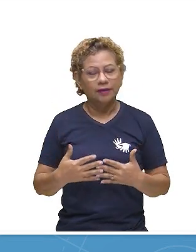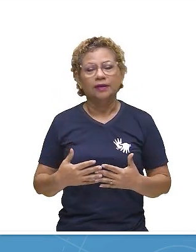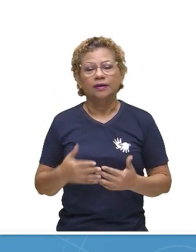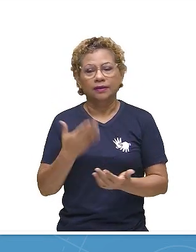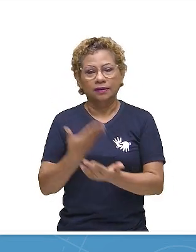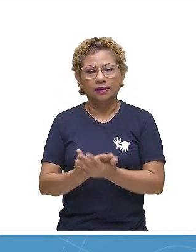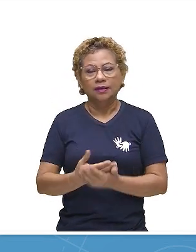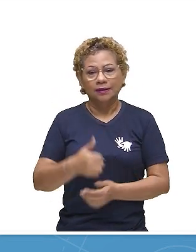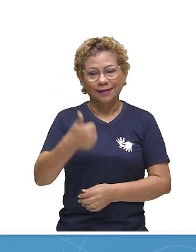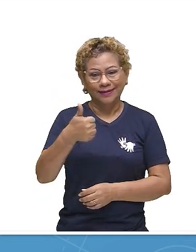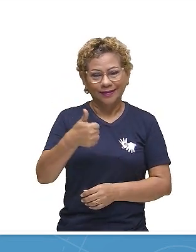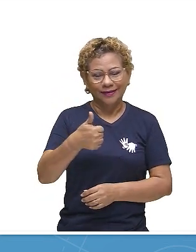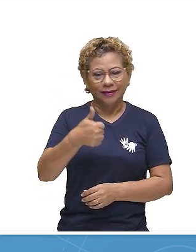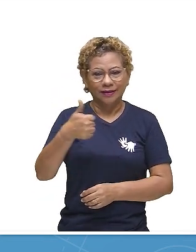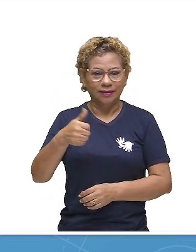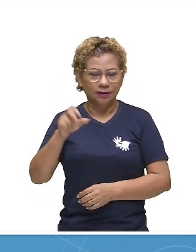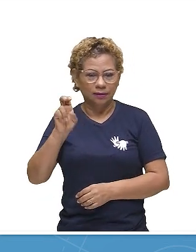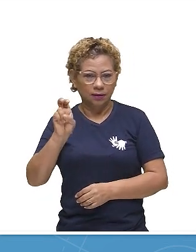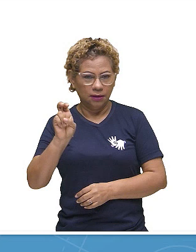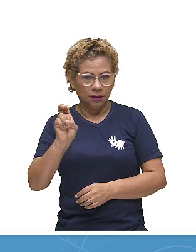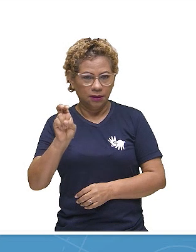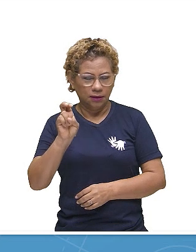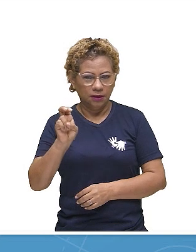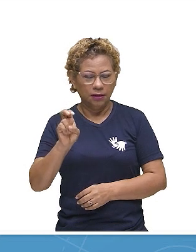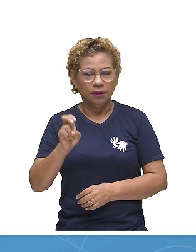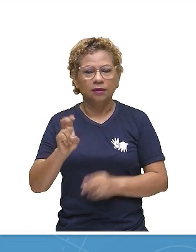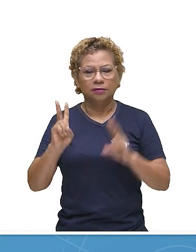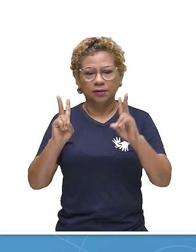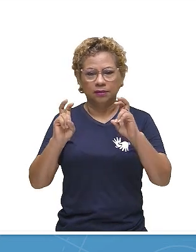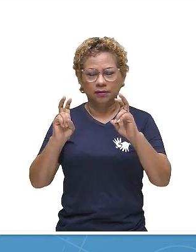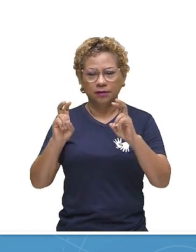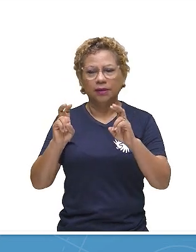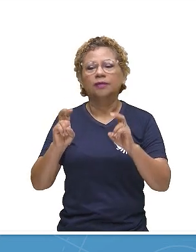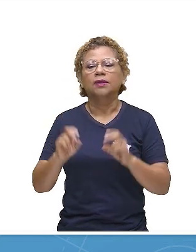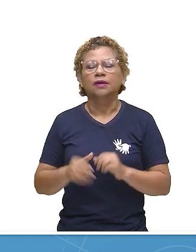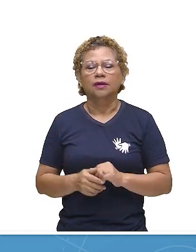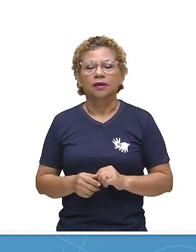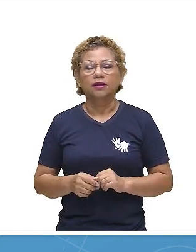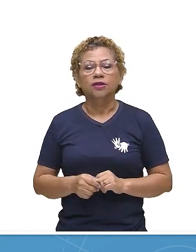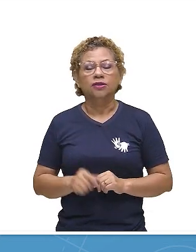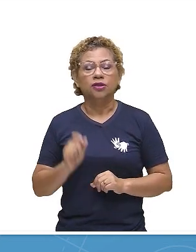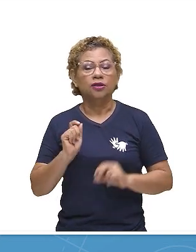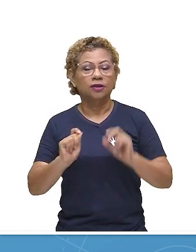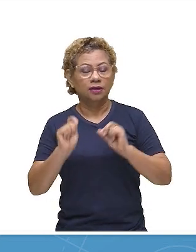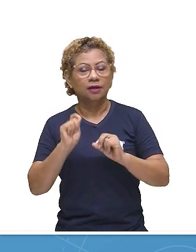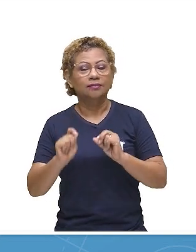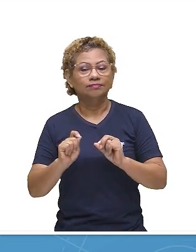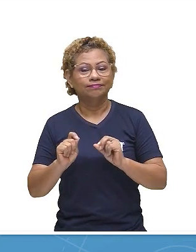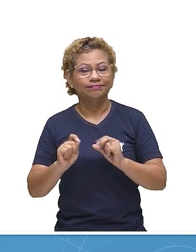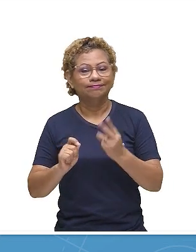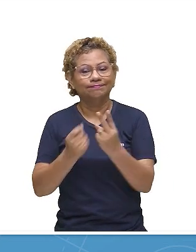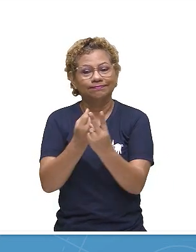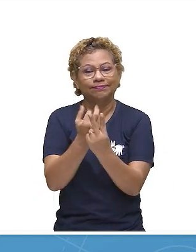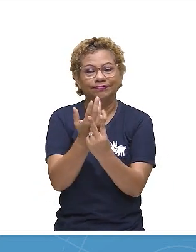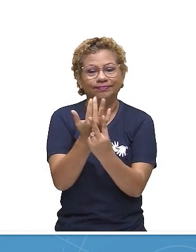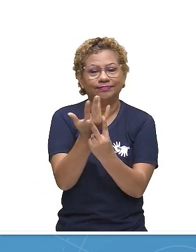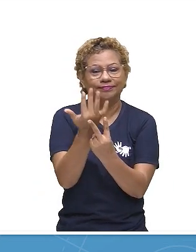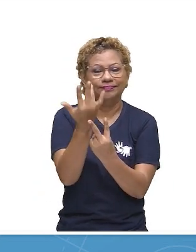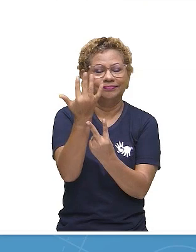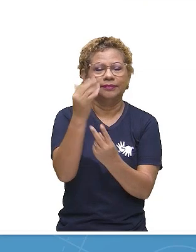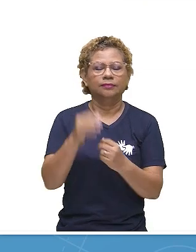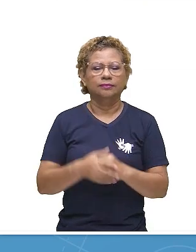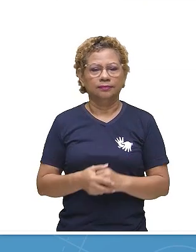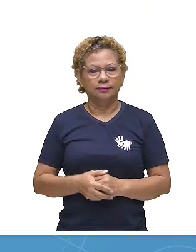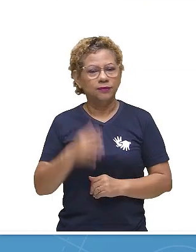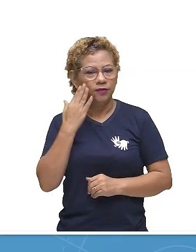115, falando sobre o conteúdo de radiciação, beleza? Pois bem, então vamos dar início à nossa aula, então me acompanhe na cartela,